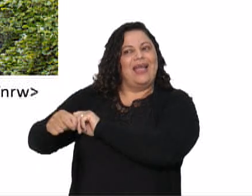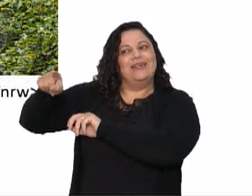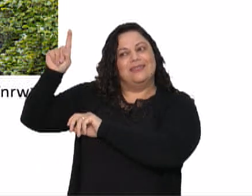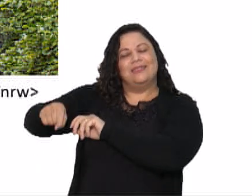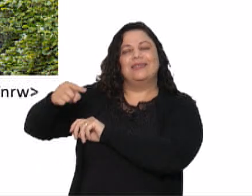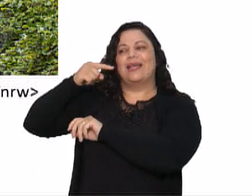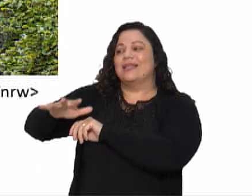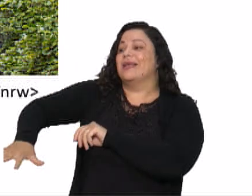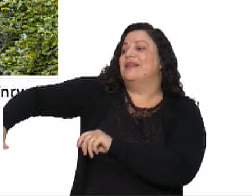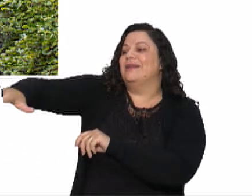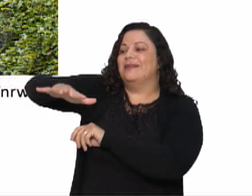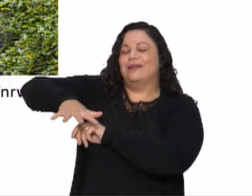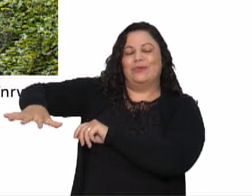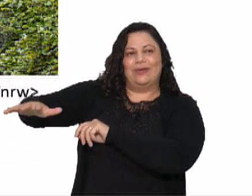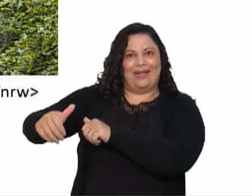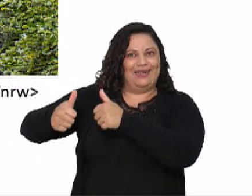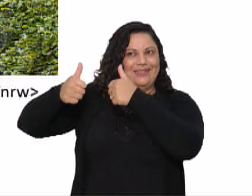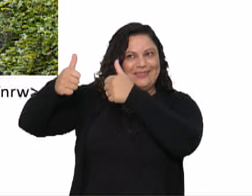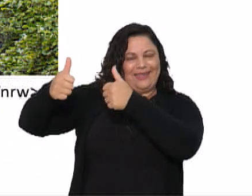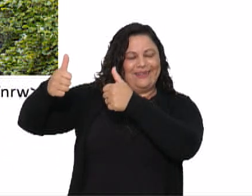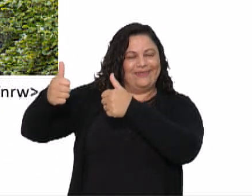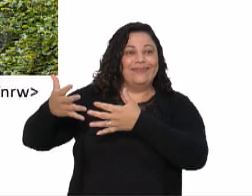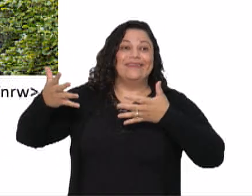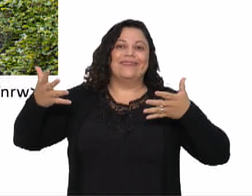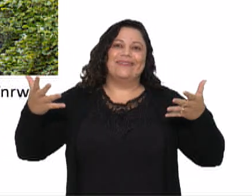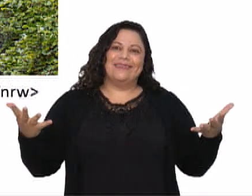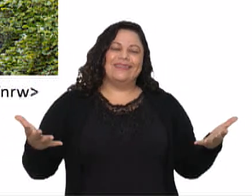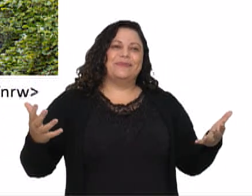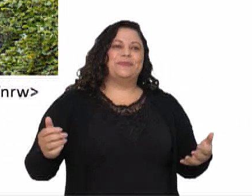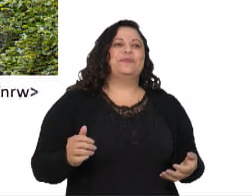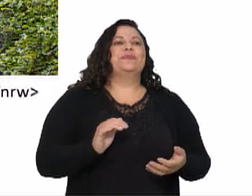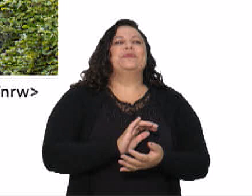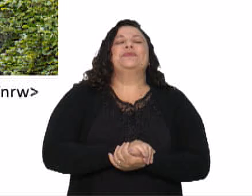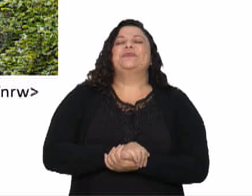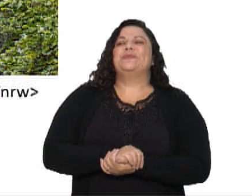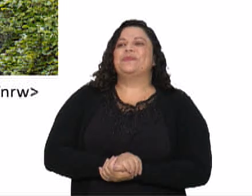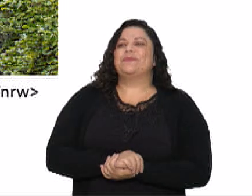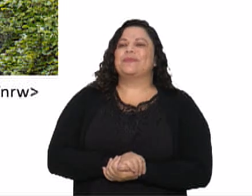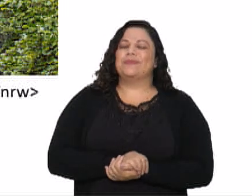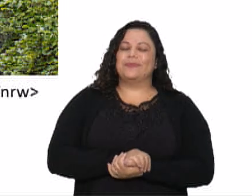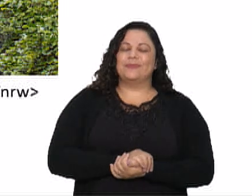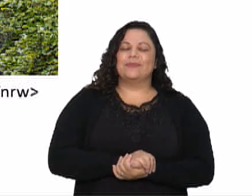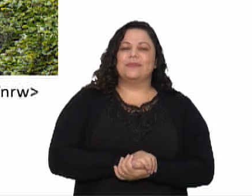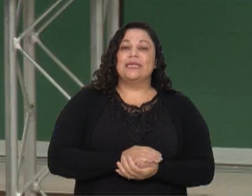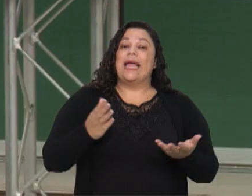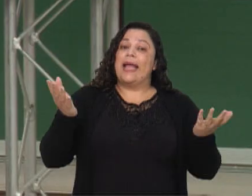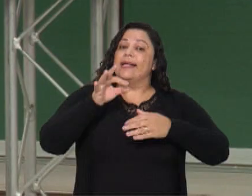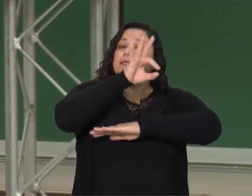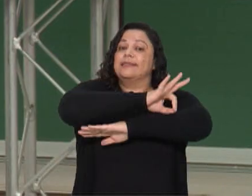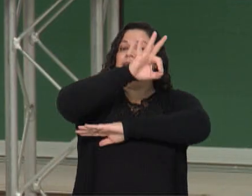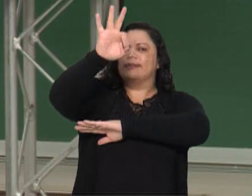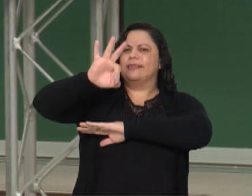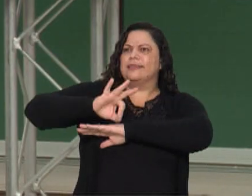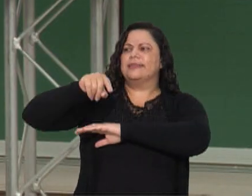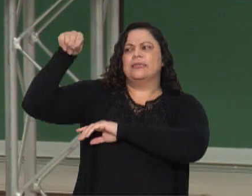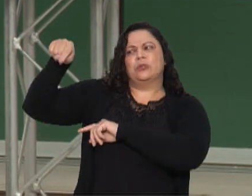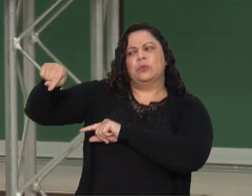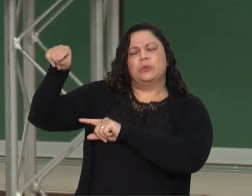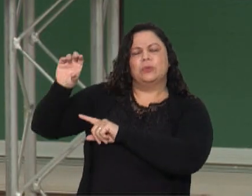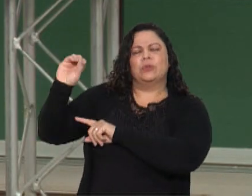naquele espaço, certo? Então, aí pessoal, esta arquitetura orgânica,